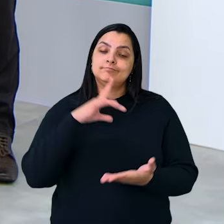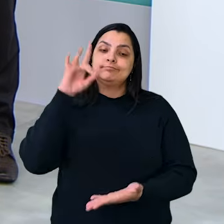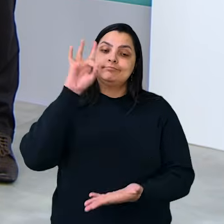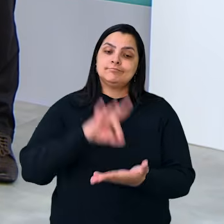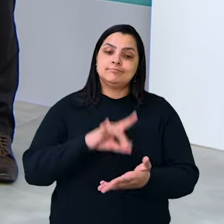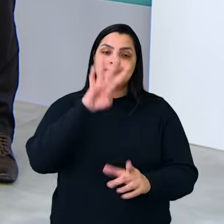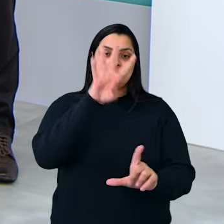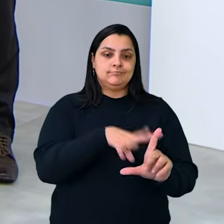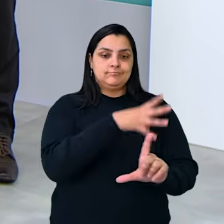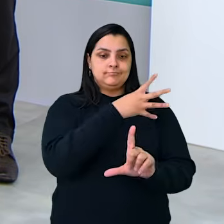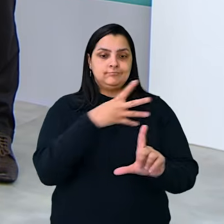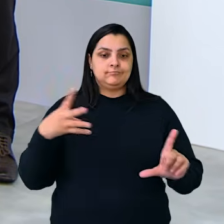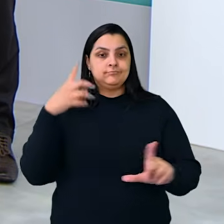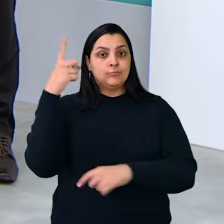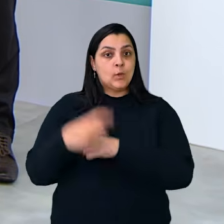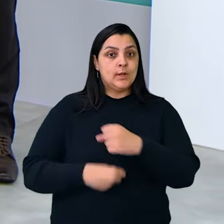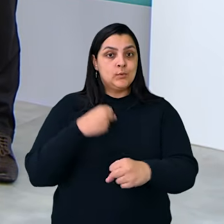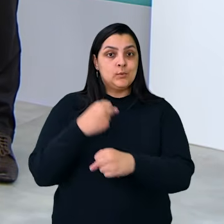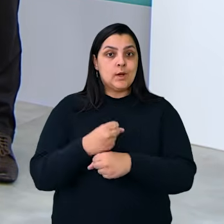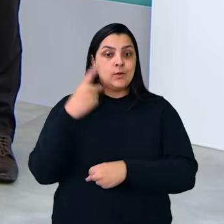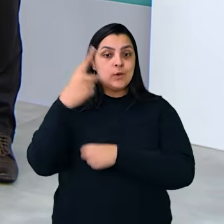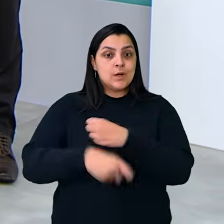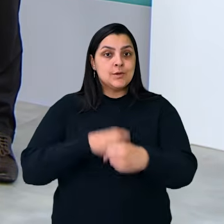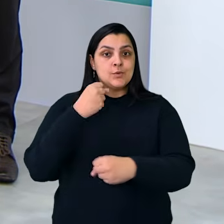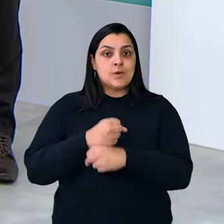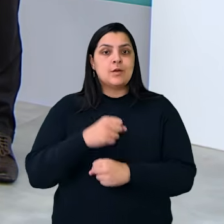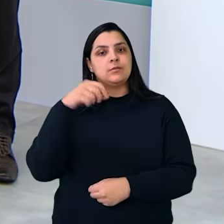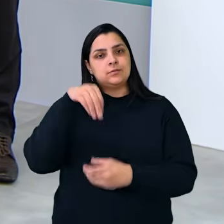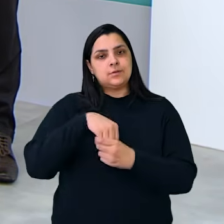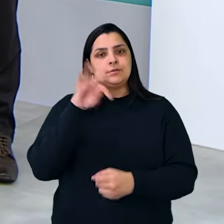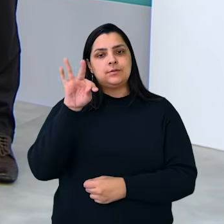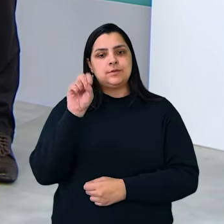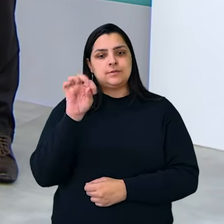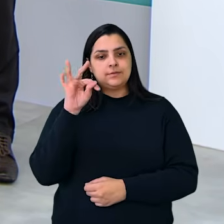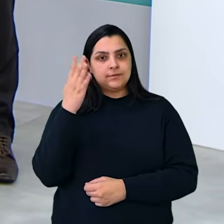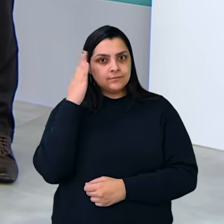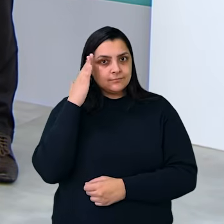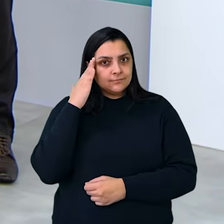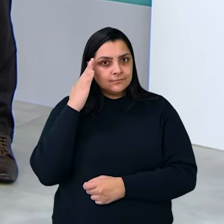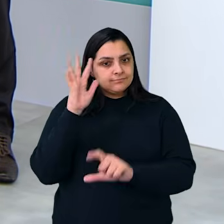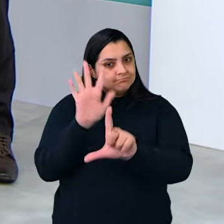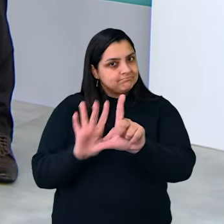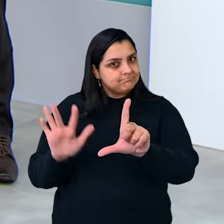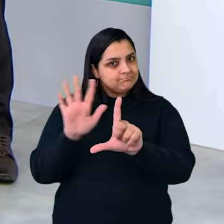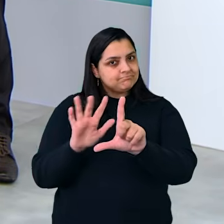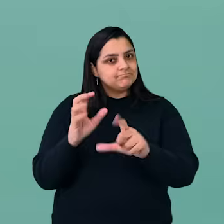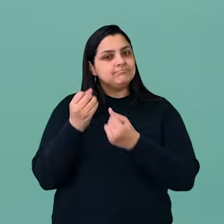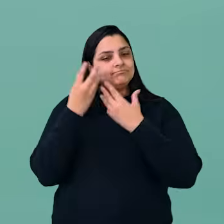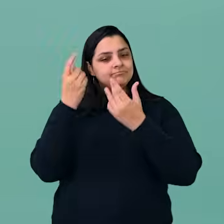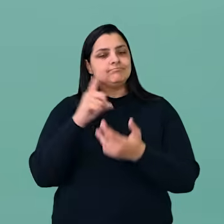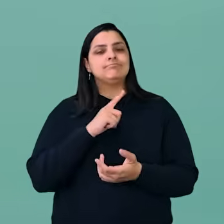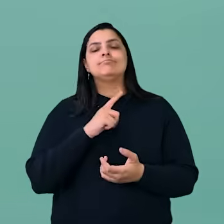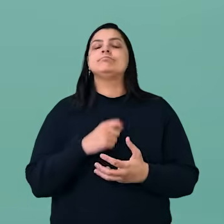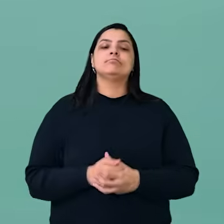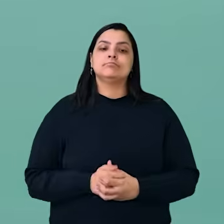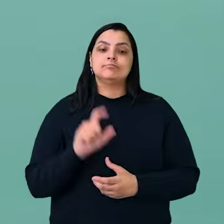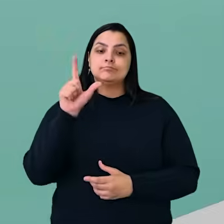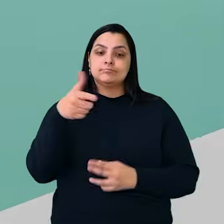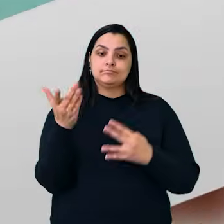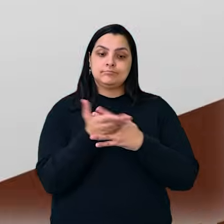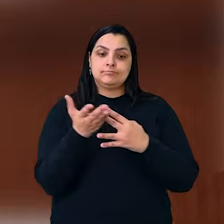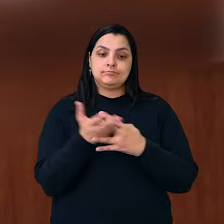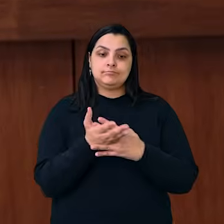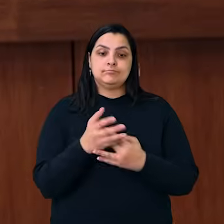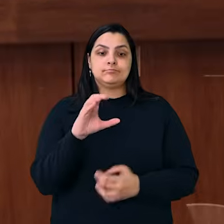integrar oficialmente o calendário anual do Tribunal. Para acessar, é só apontar a câmera para o QR Code. No próximo